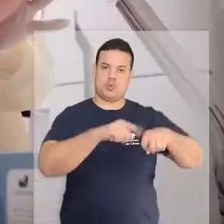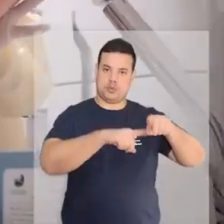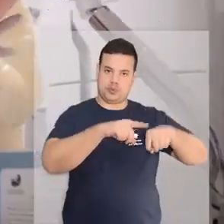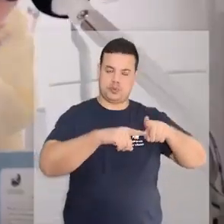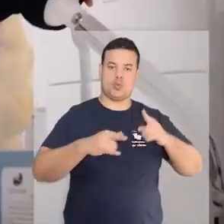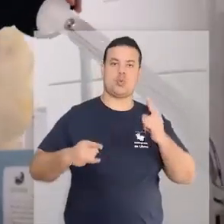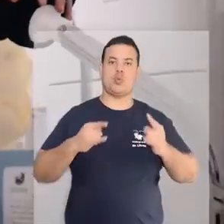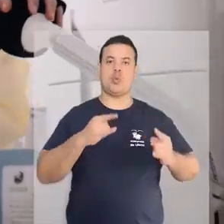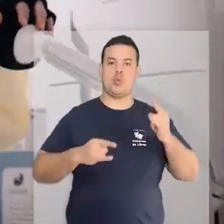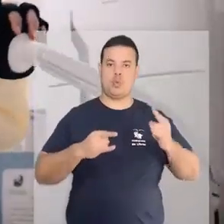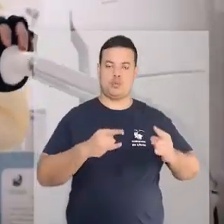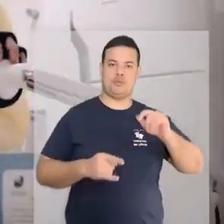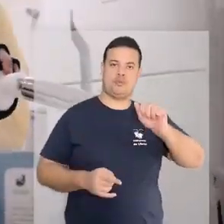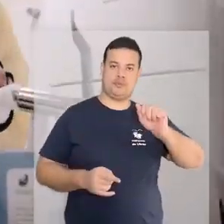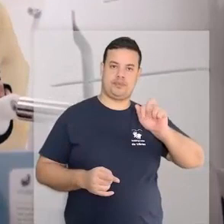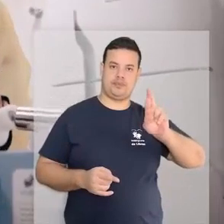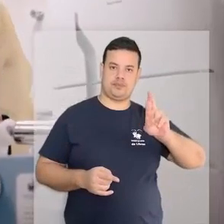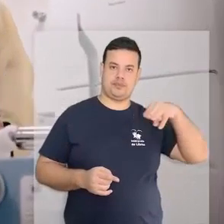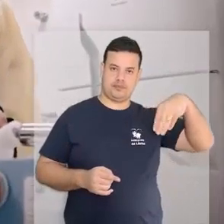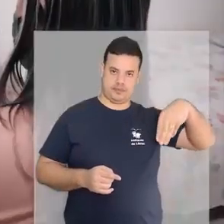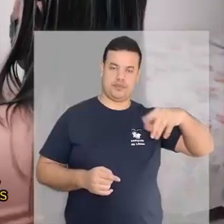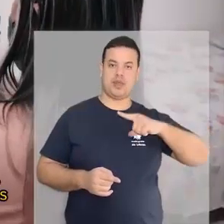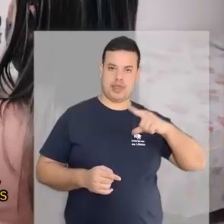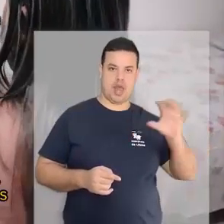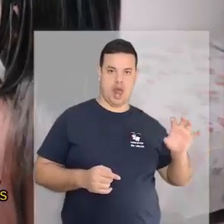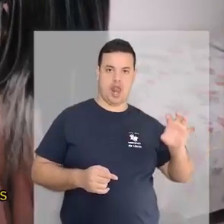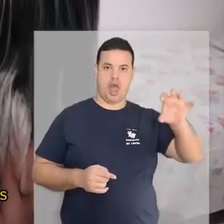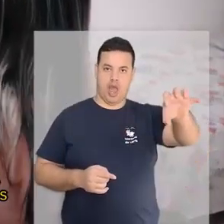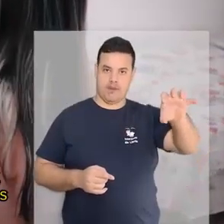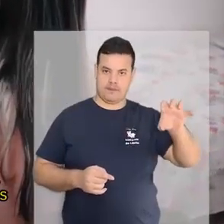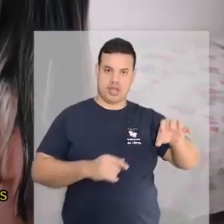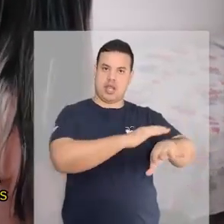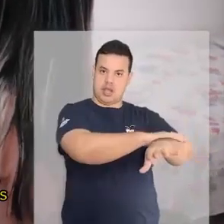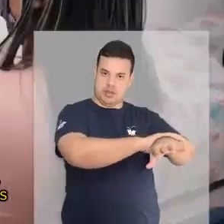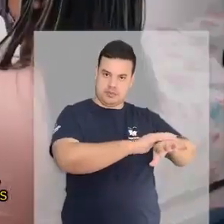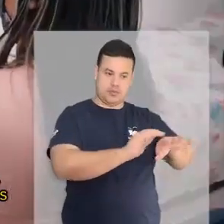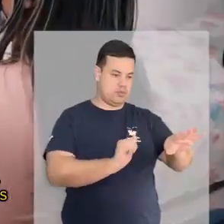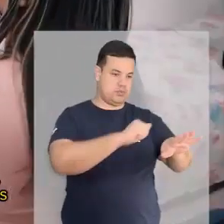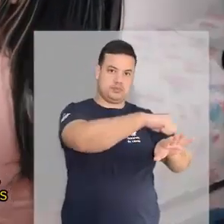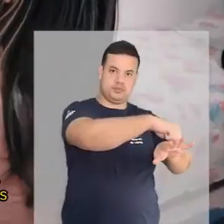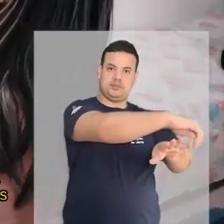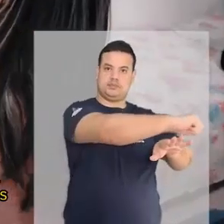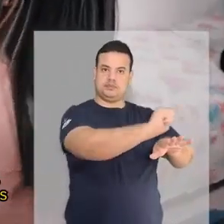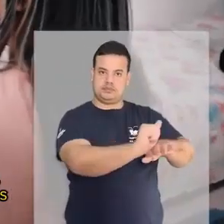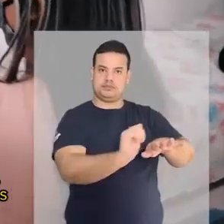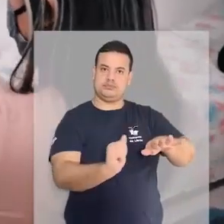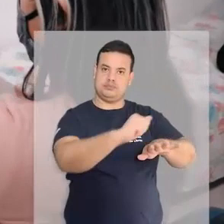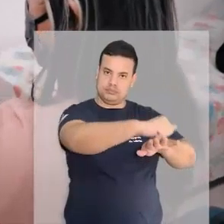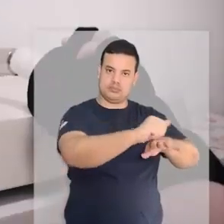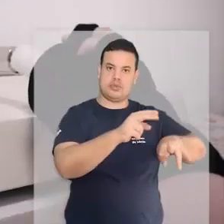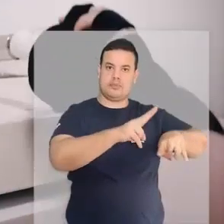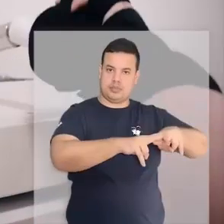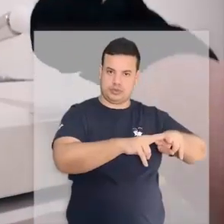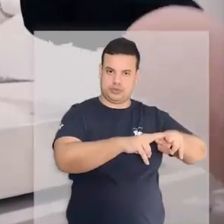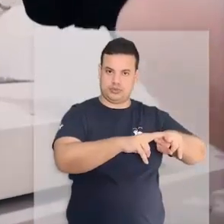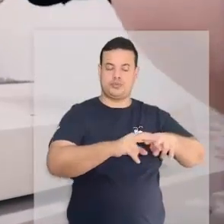Esse é o robô arm, né? Ele possui essa alavanca. A mão e o membro superior, ele é acoplado através dessas